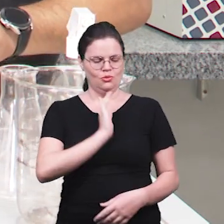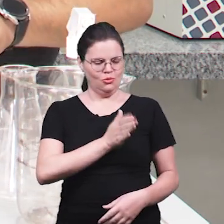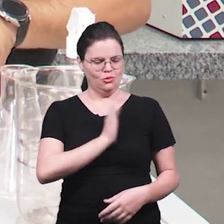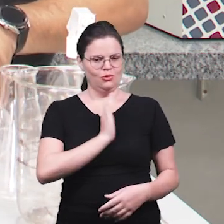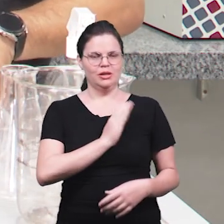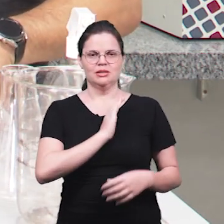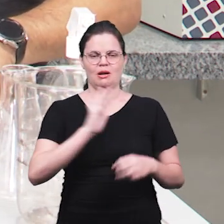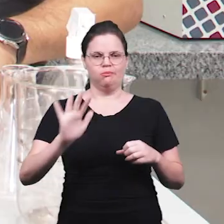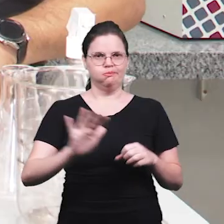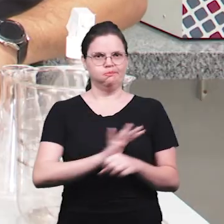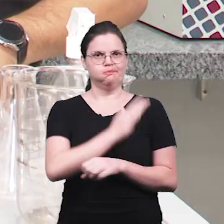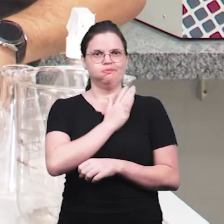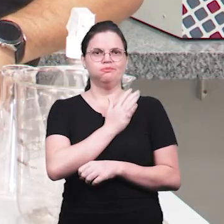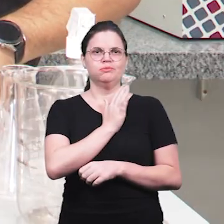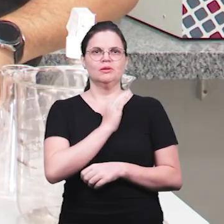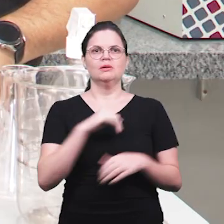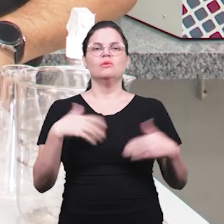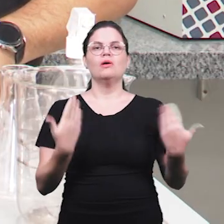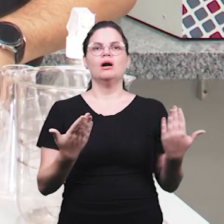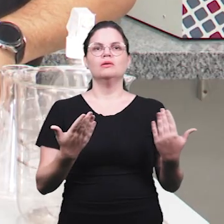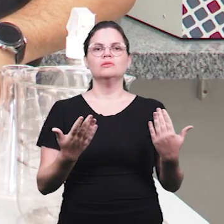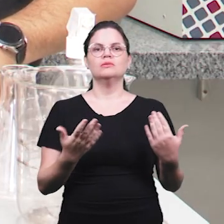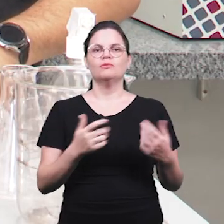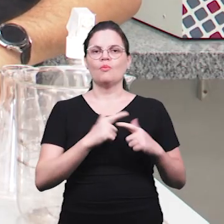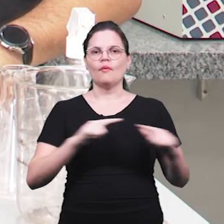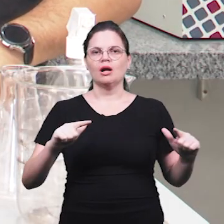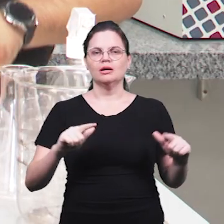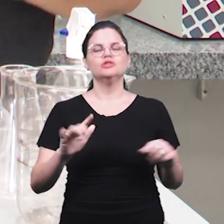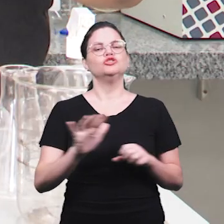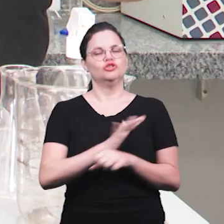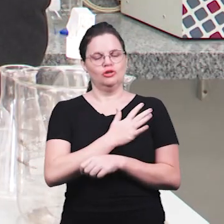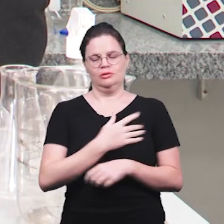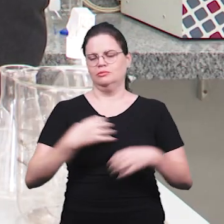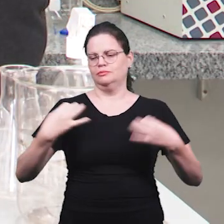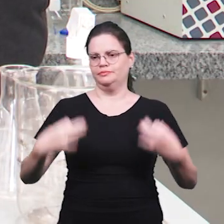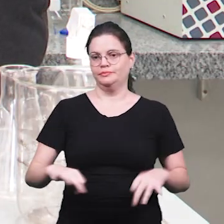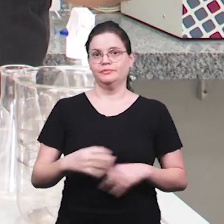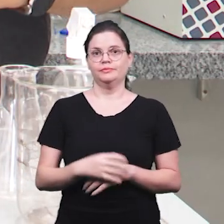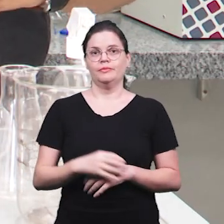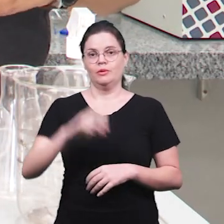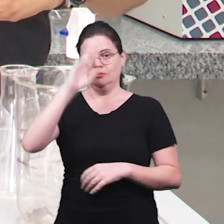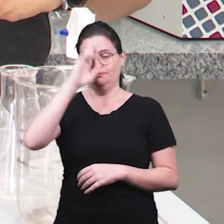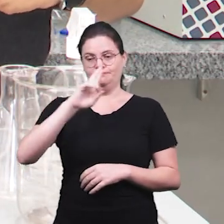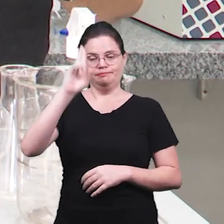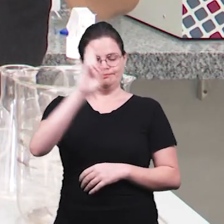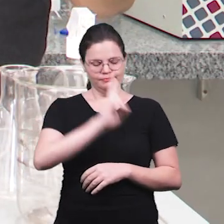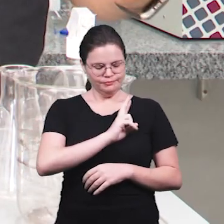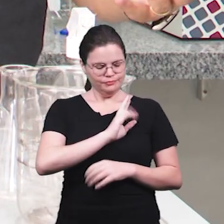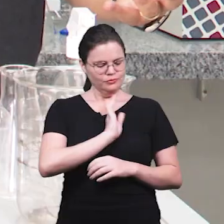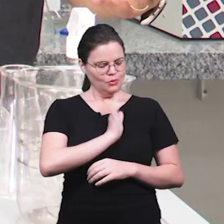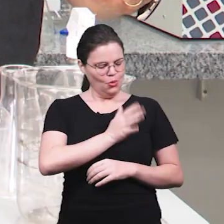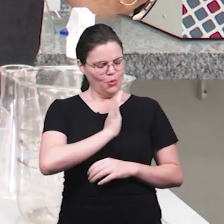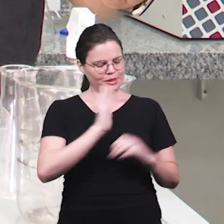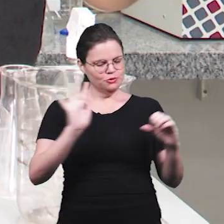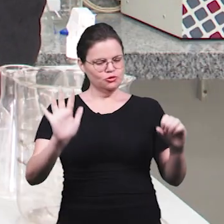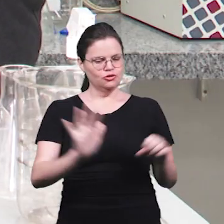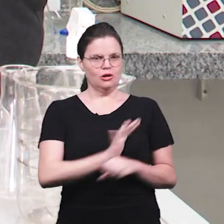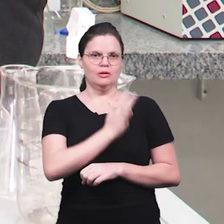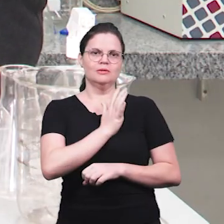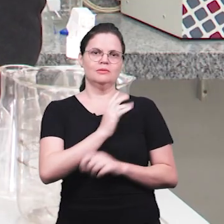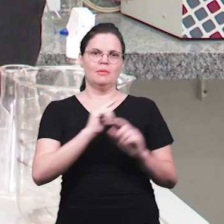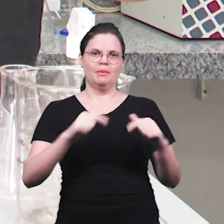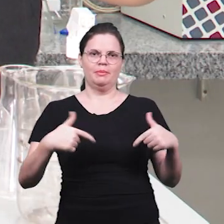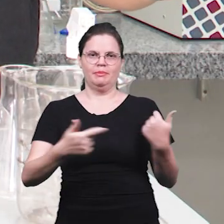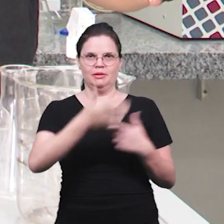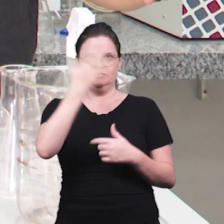coração fica cheio ou vazio do Senhor? Cheio. Cheio. E quando o Senhor entra na nossa vida, nosso coração fica cheio do Espírito Santo. E